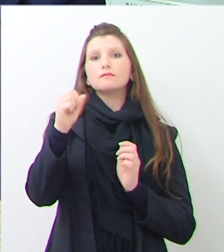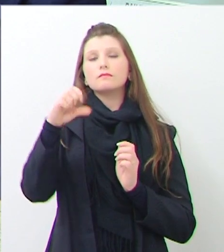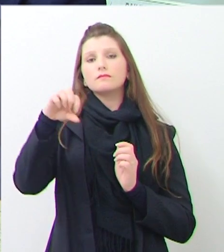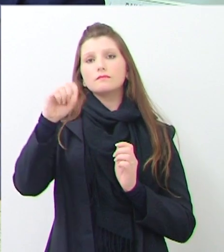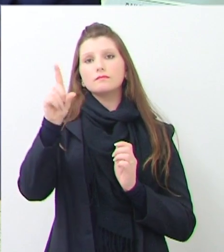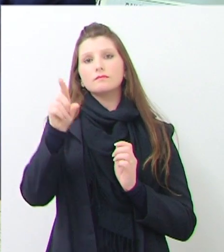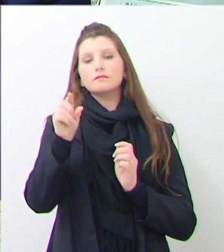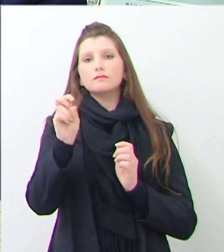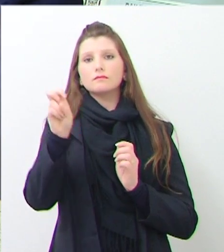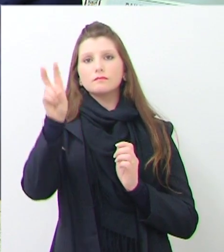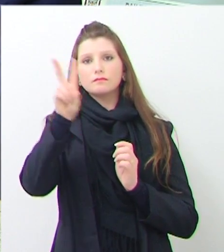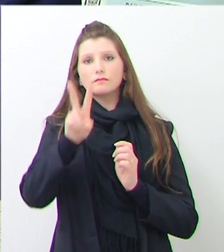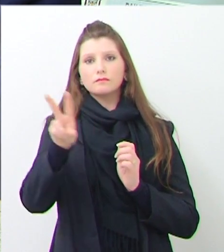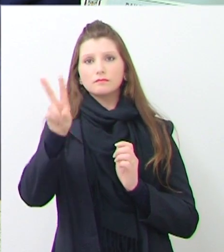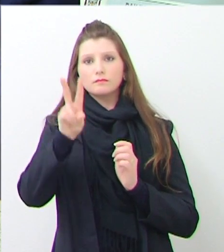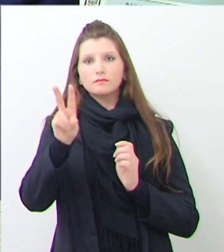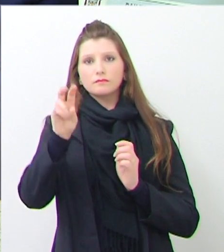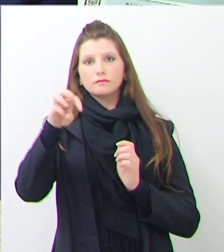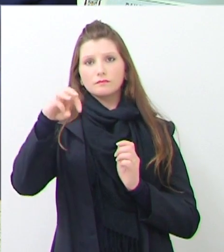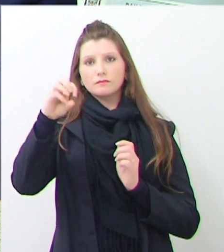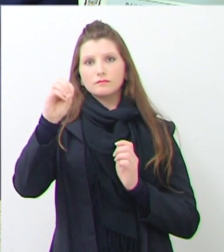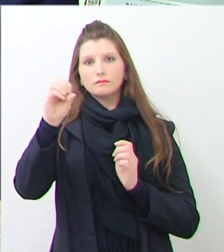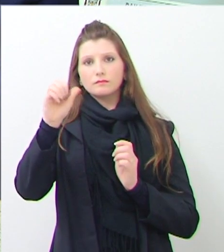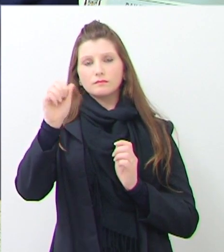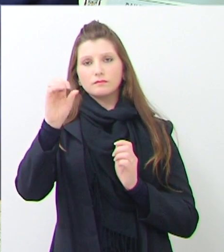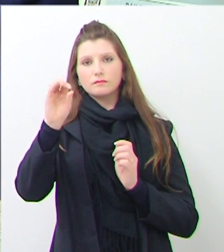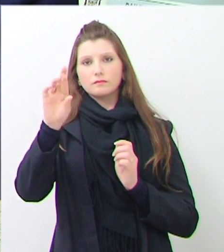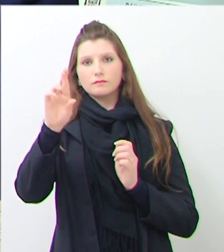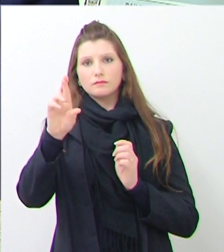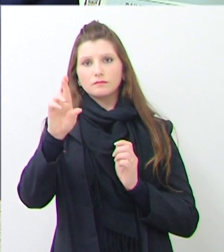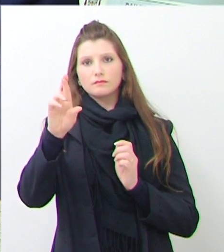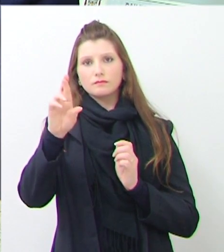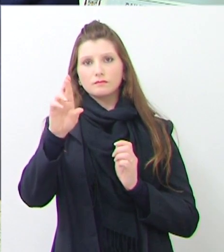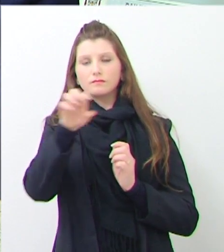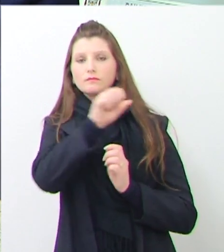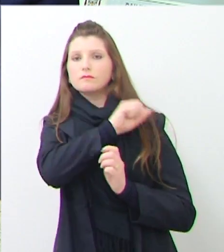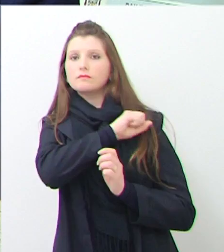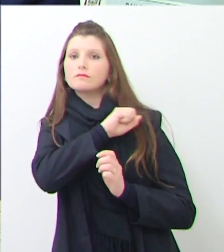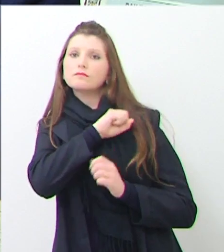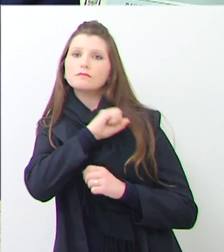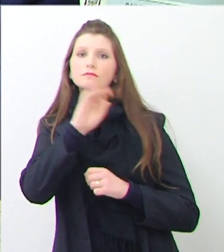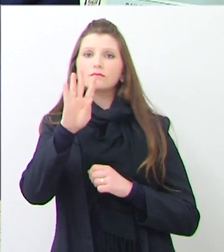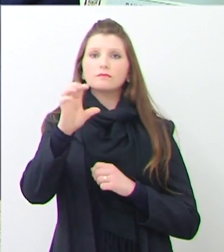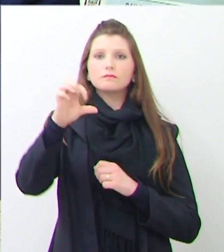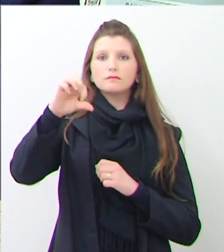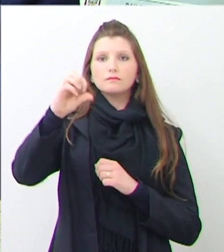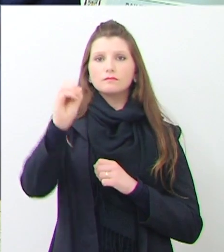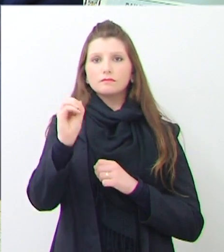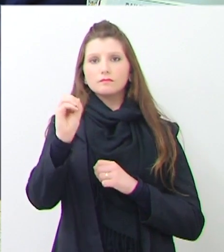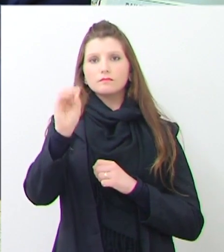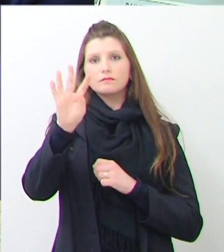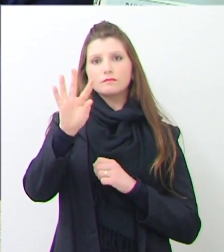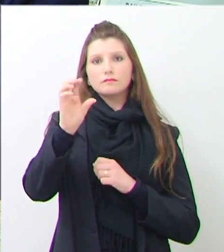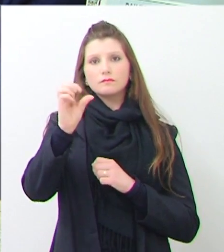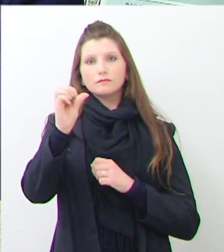489/2015, de autoria do vereador Moacir Dajori. Indicações números 490 e